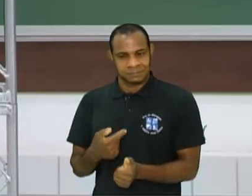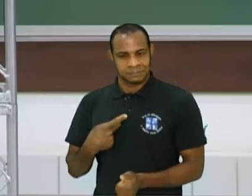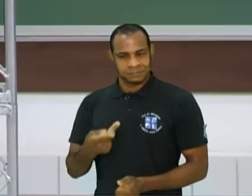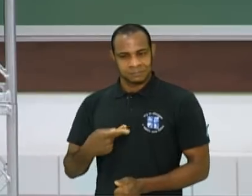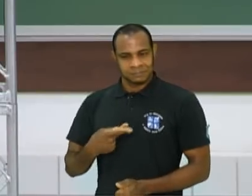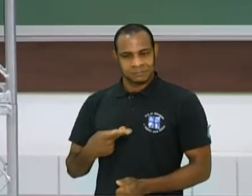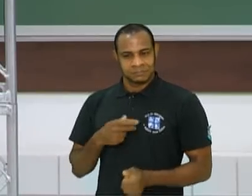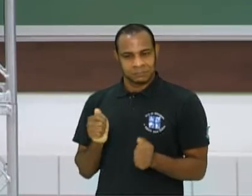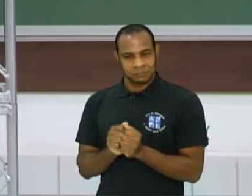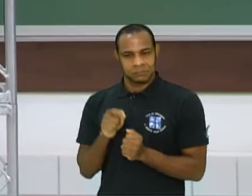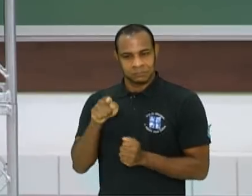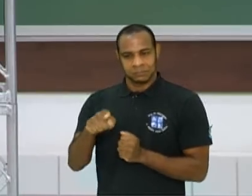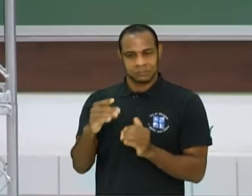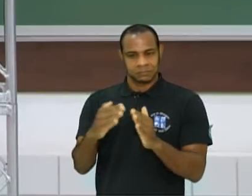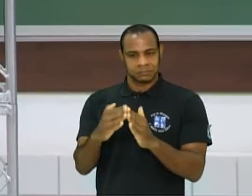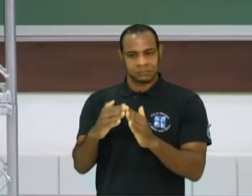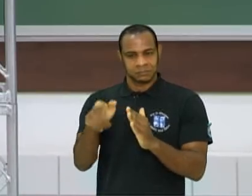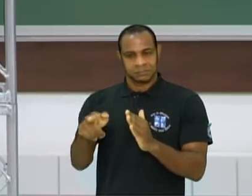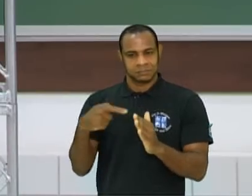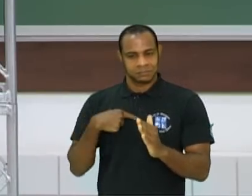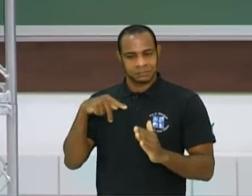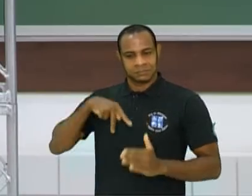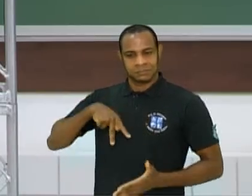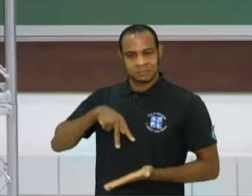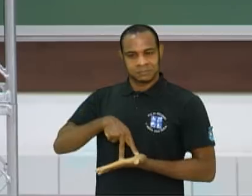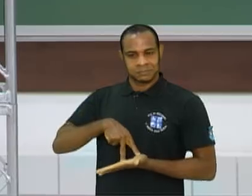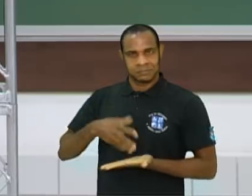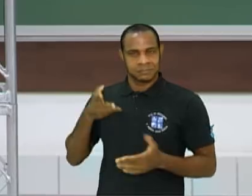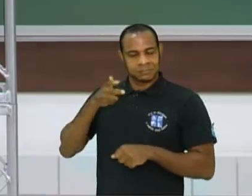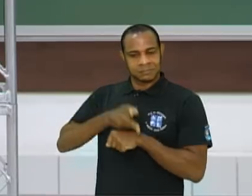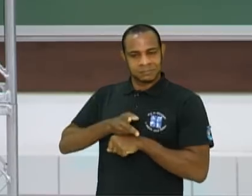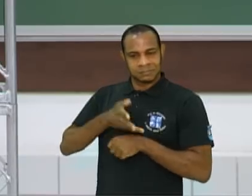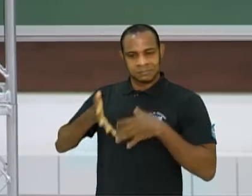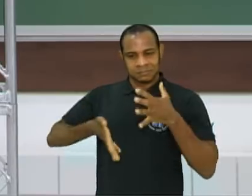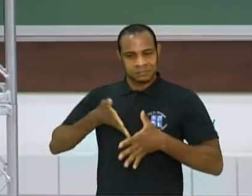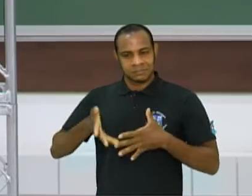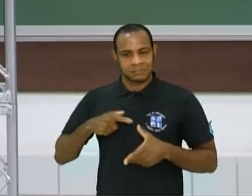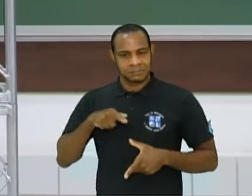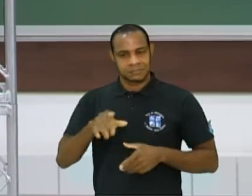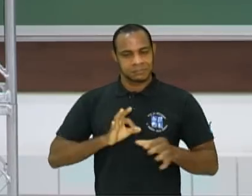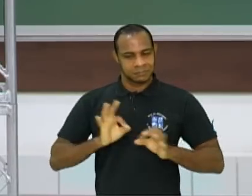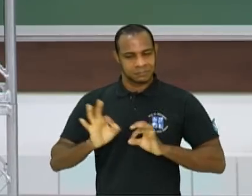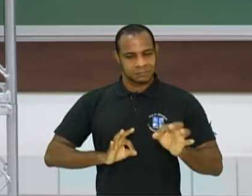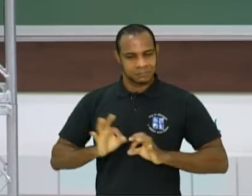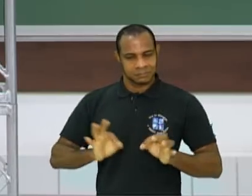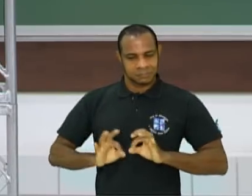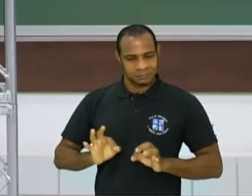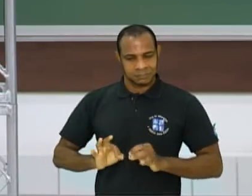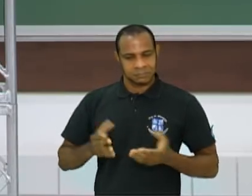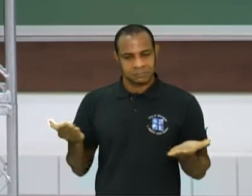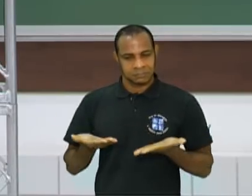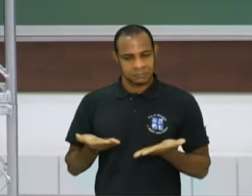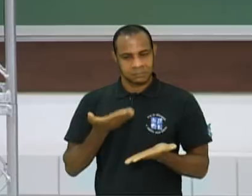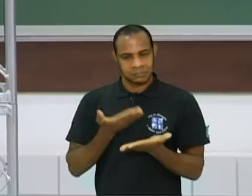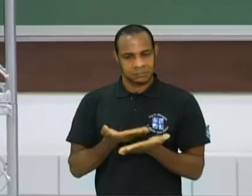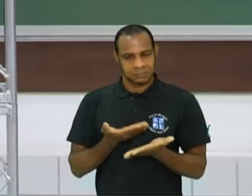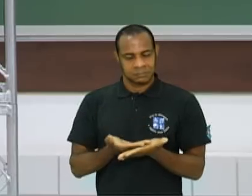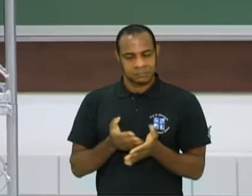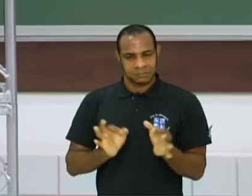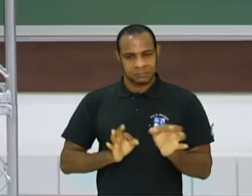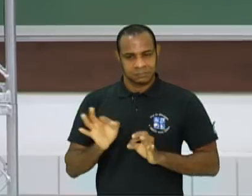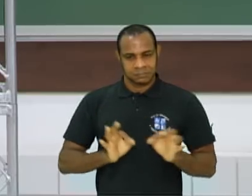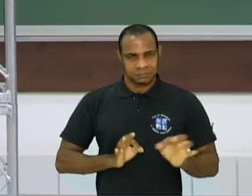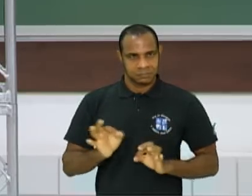Espero que você esteja bem, que esteja organizando aí a sua rotina de estudo, que esteja separando um momento do seu dia para